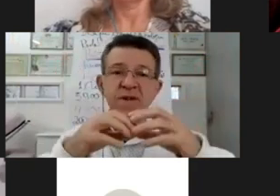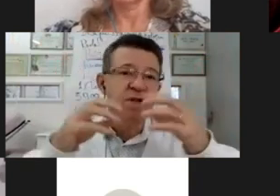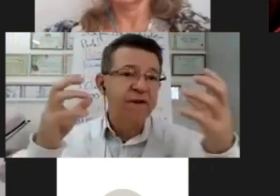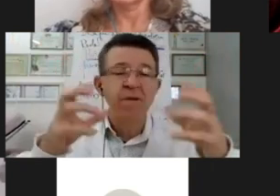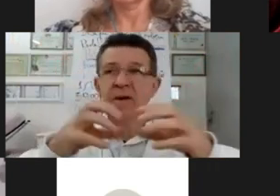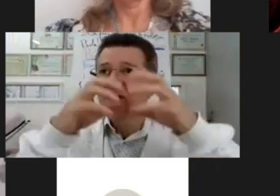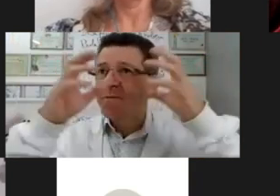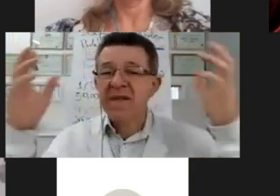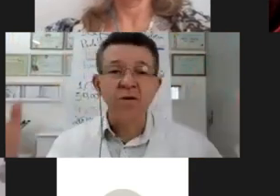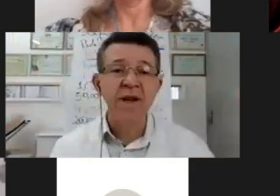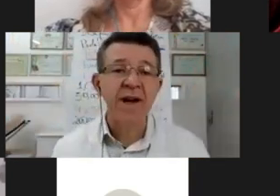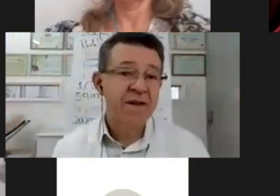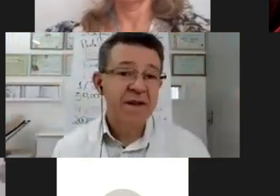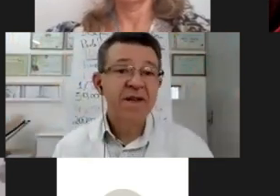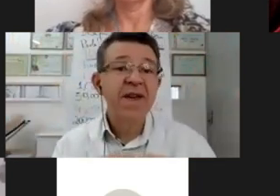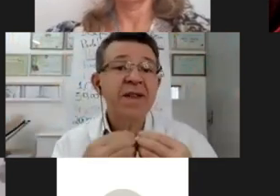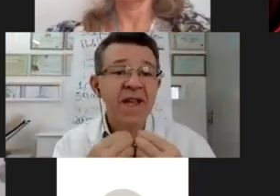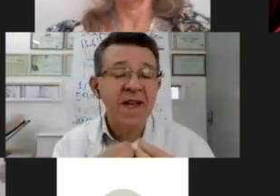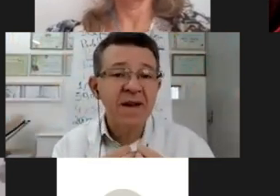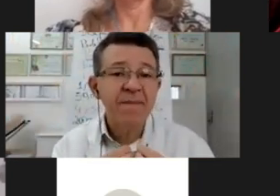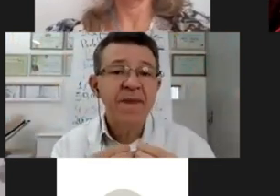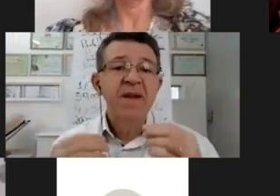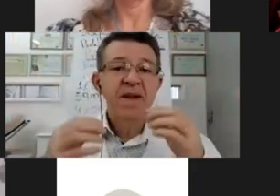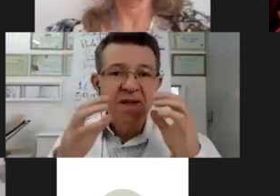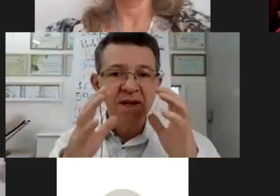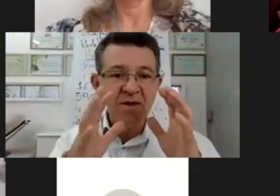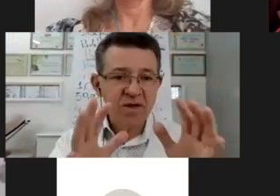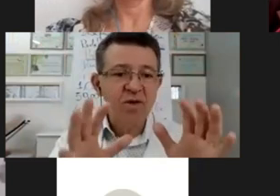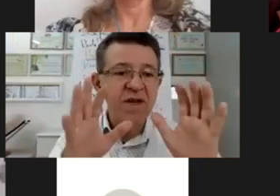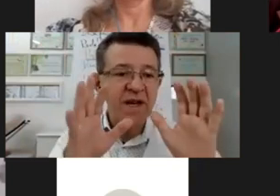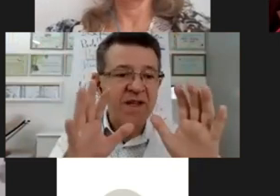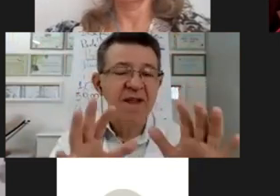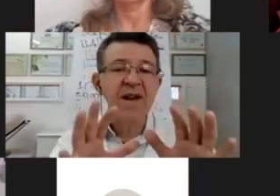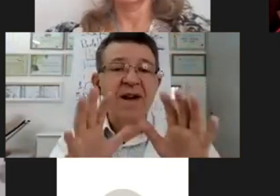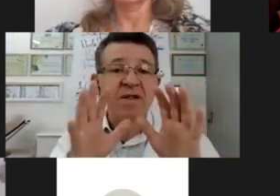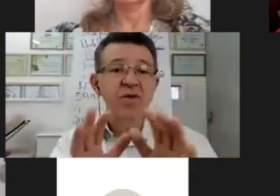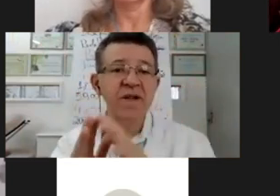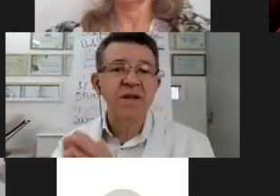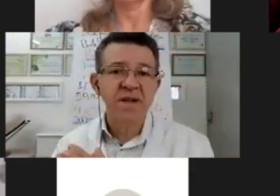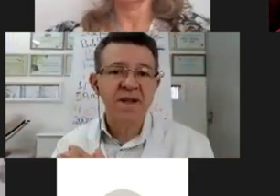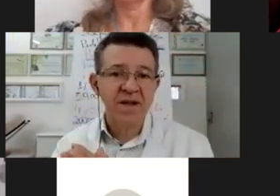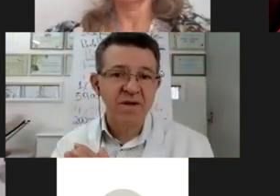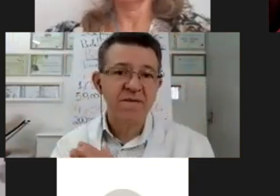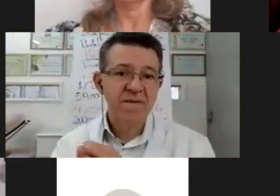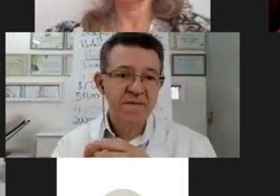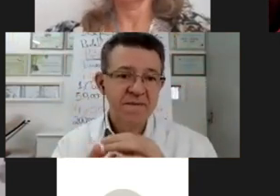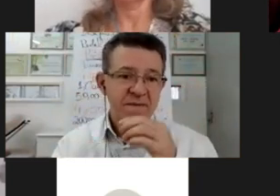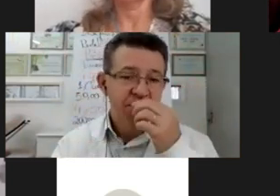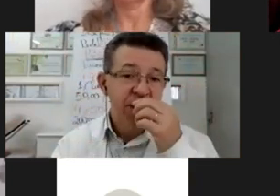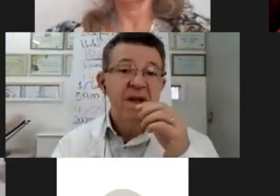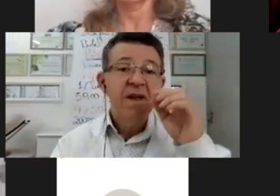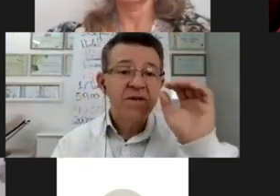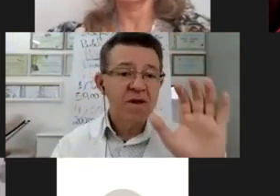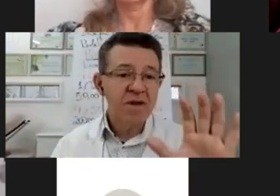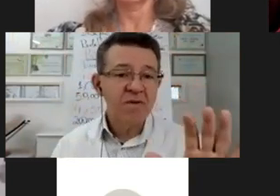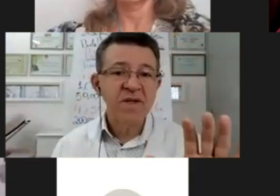a sua ficha fica uma ficha espetacular. Que atenda, que atenda a sua necessidade. Tá